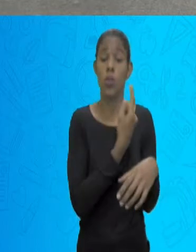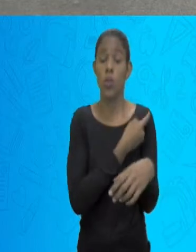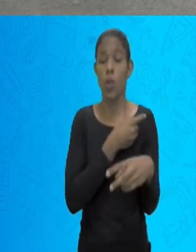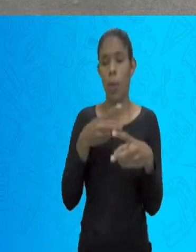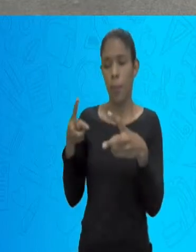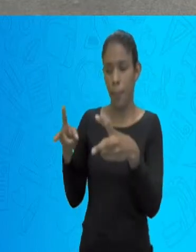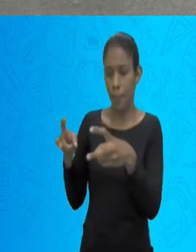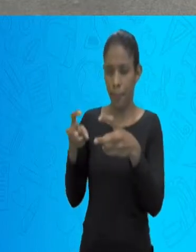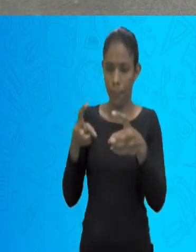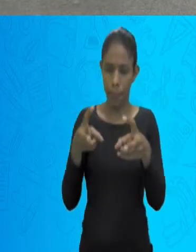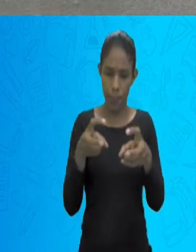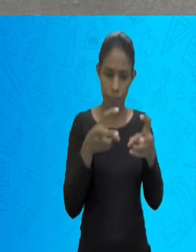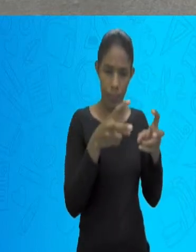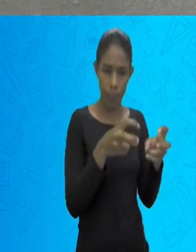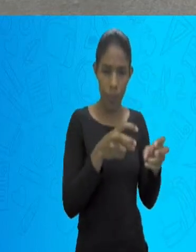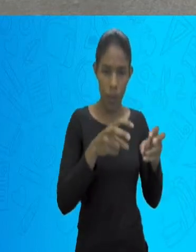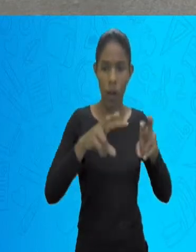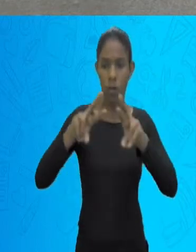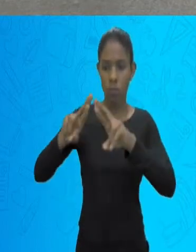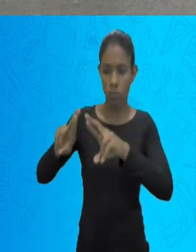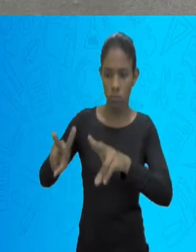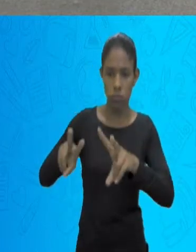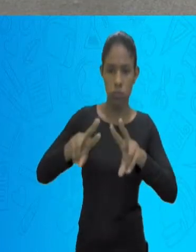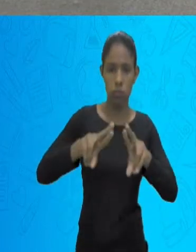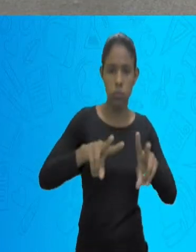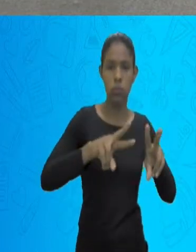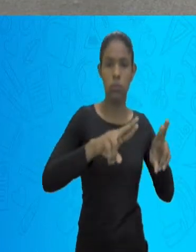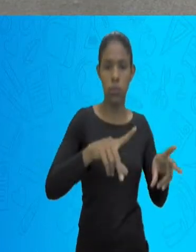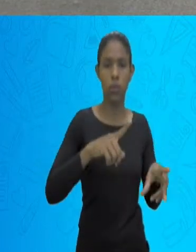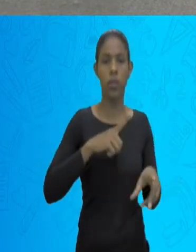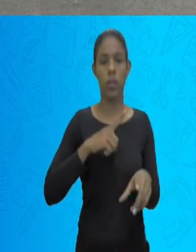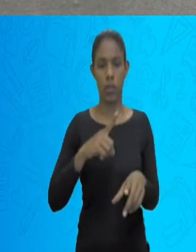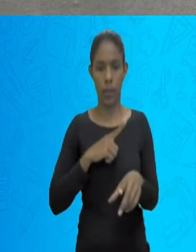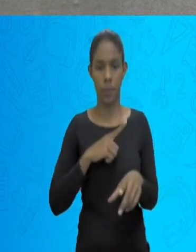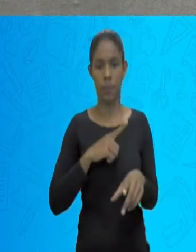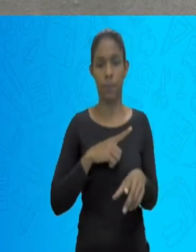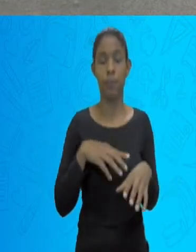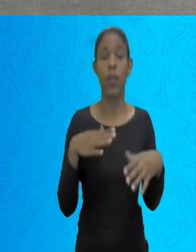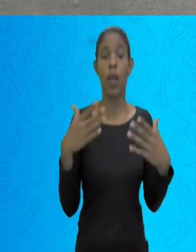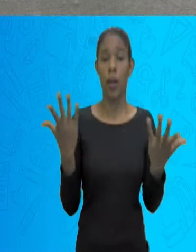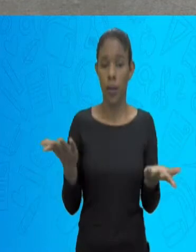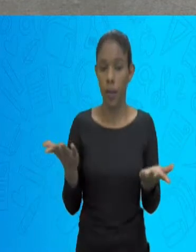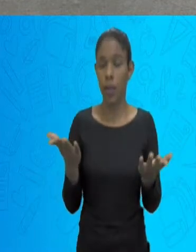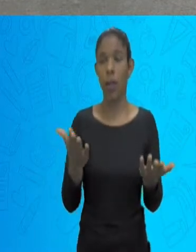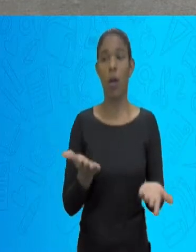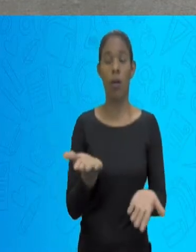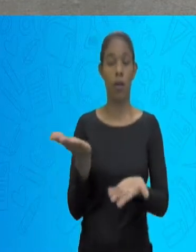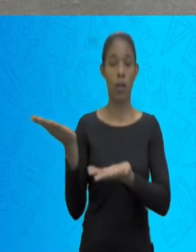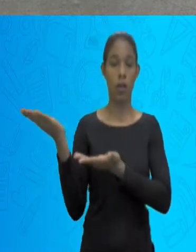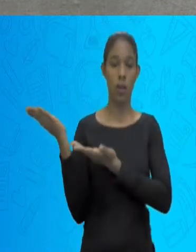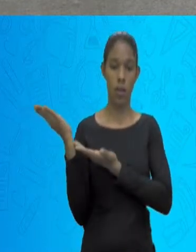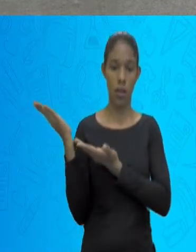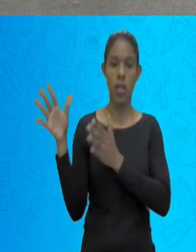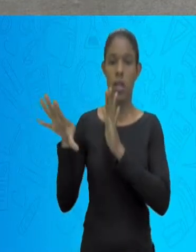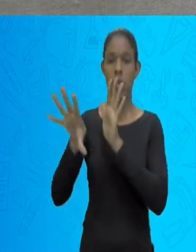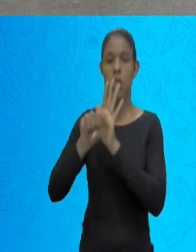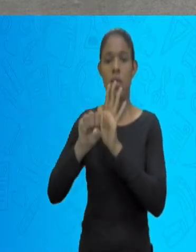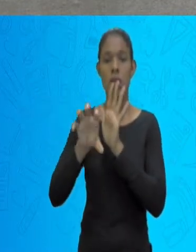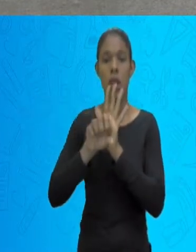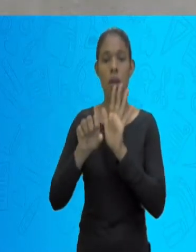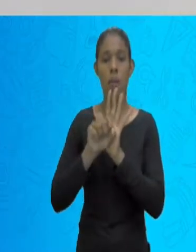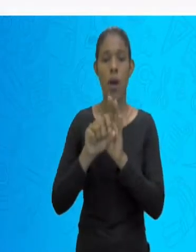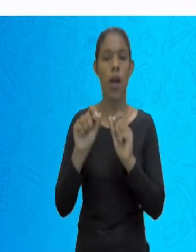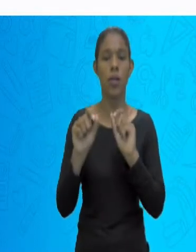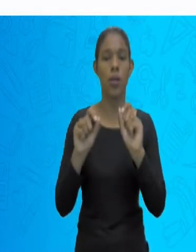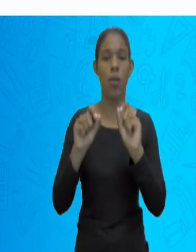muitas diferenças. Olha só uma cachoeira. A cachoeira geralmente tem uma queda d'água.